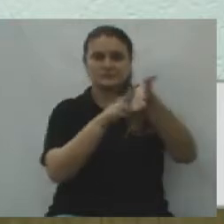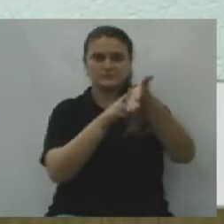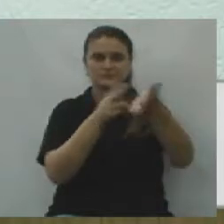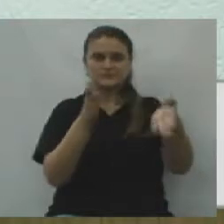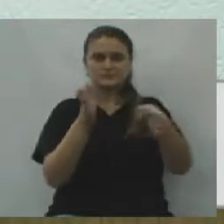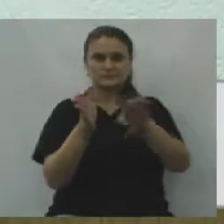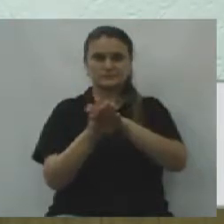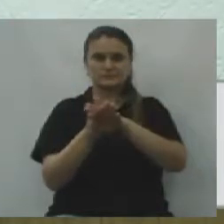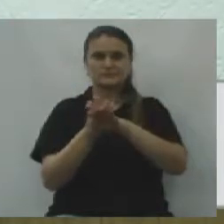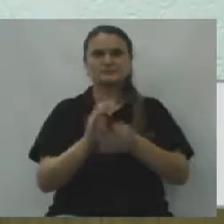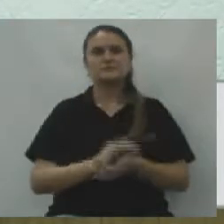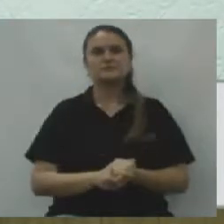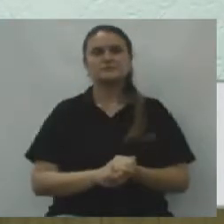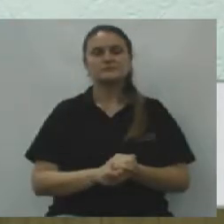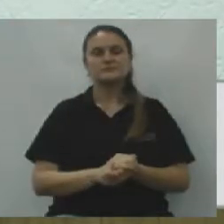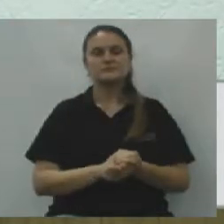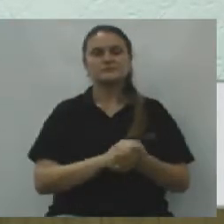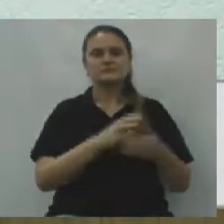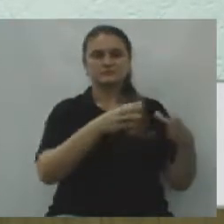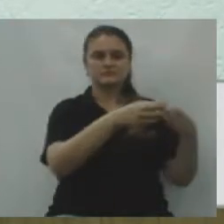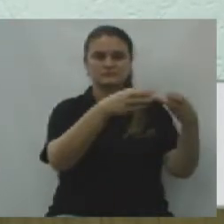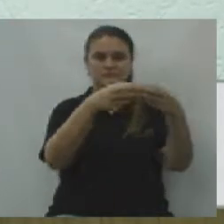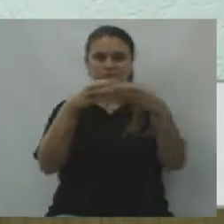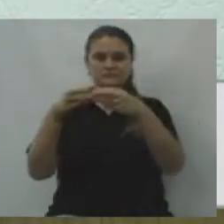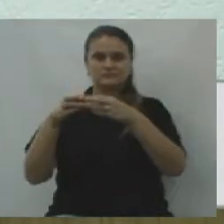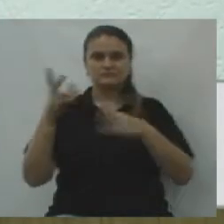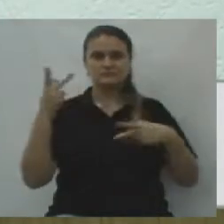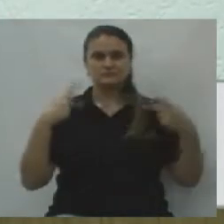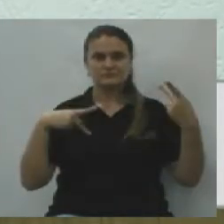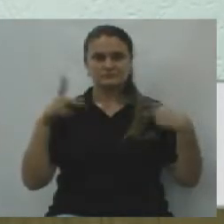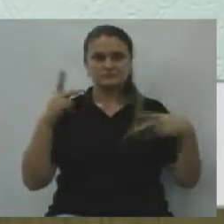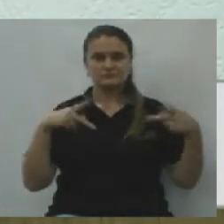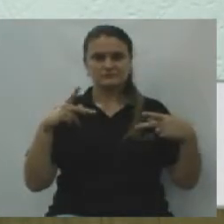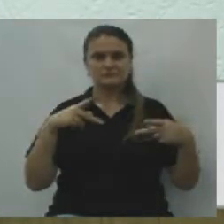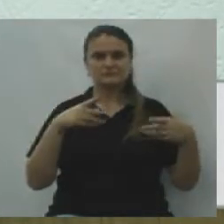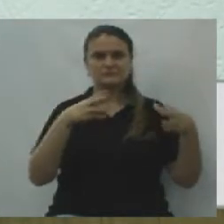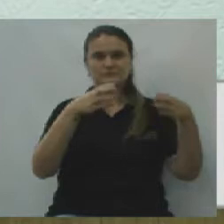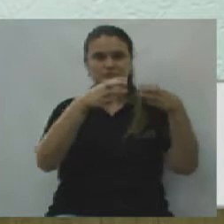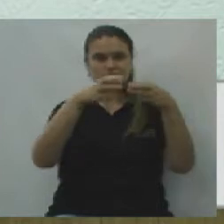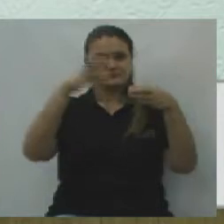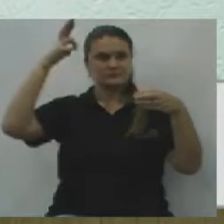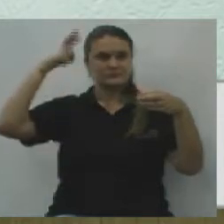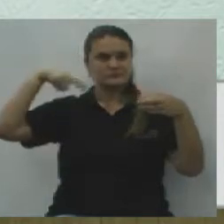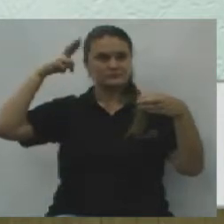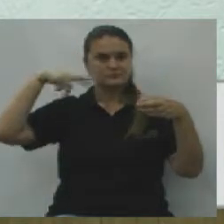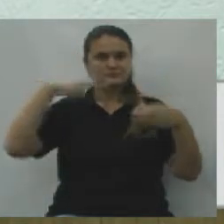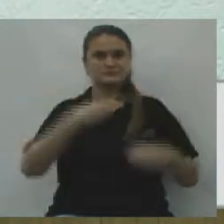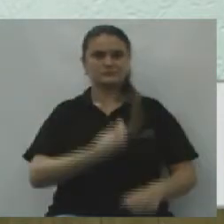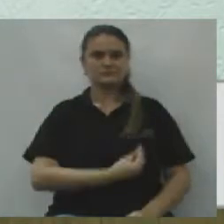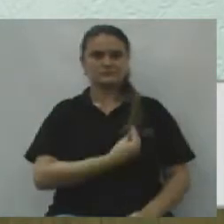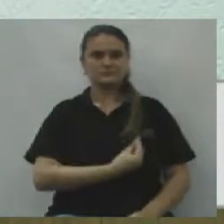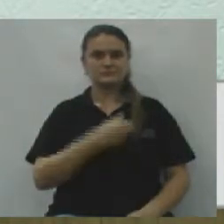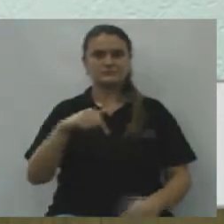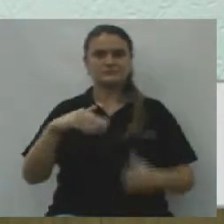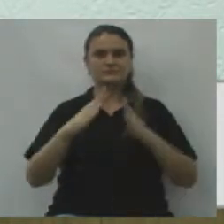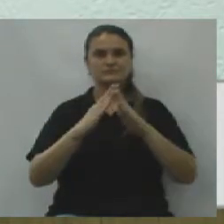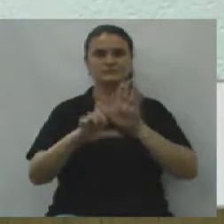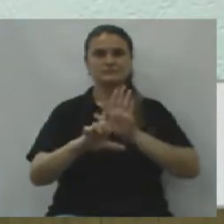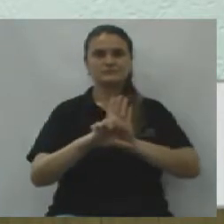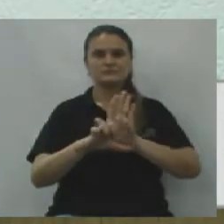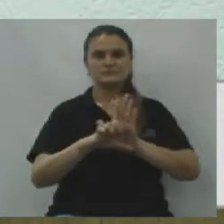Correspondências recebidas das lideranças partidárias. As lideranças partidárias representadas nesta Casa de